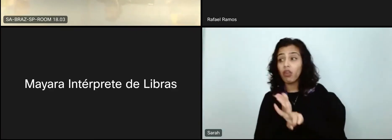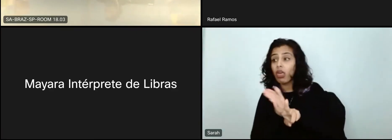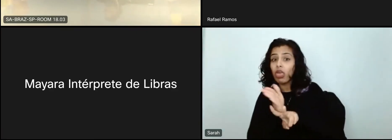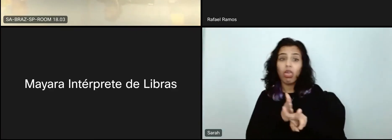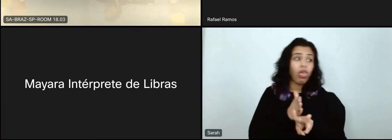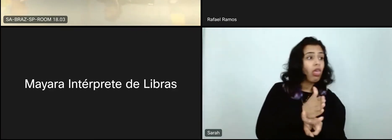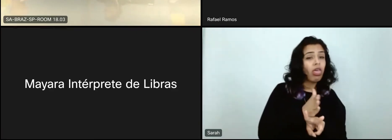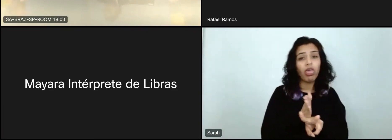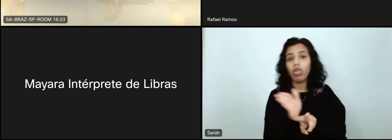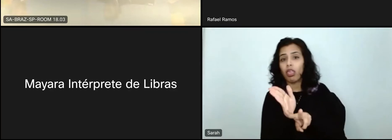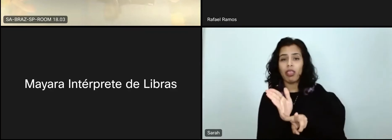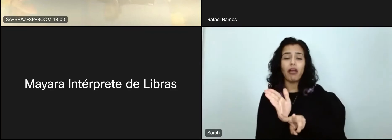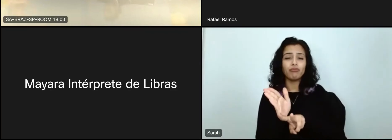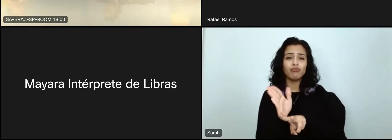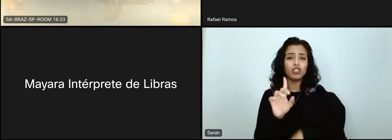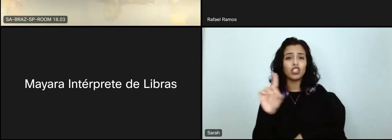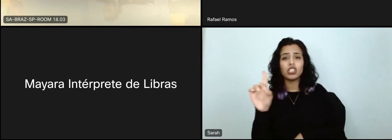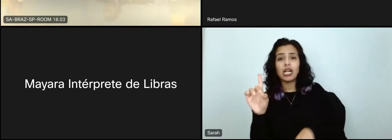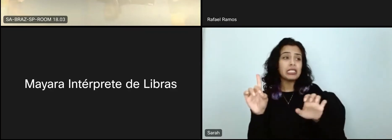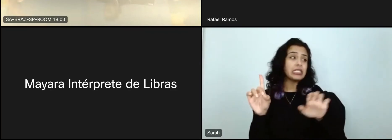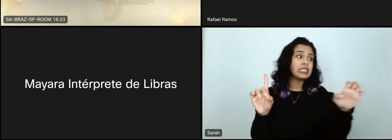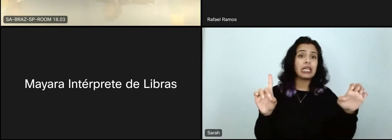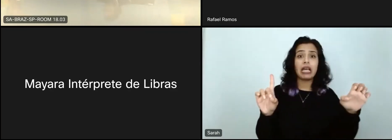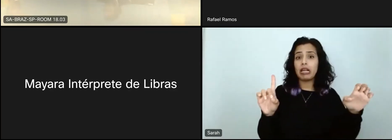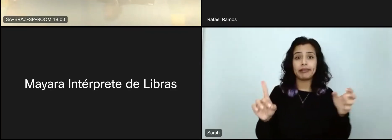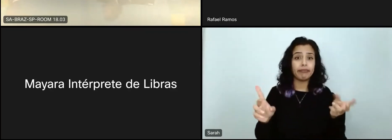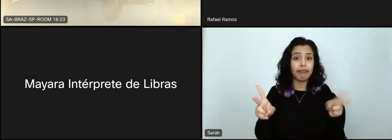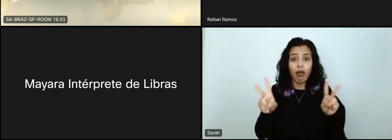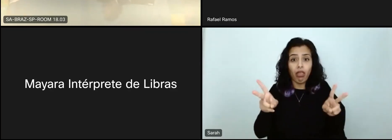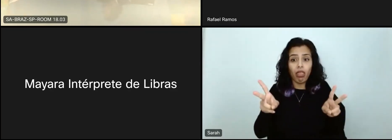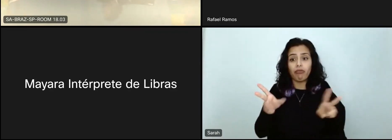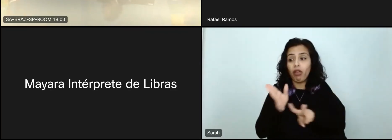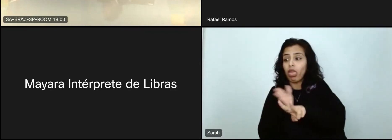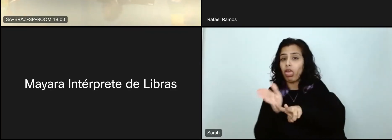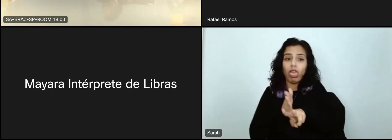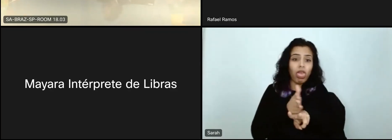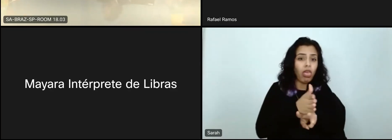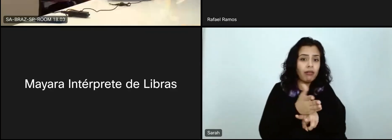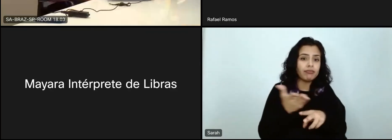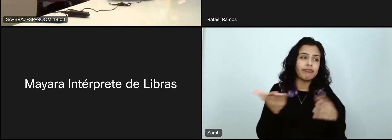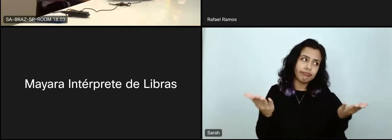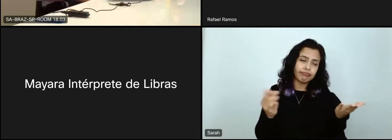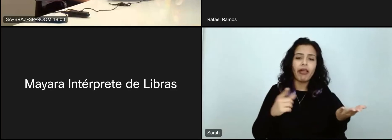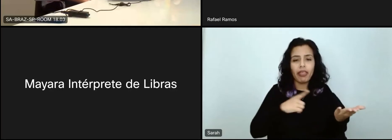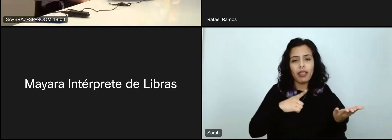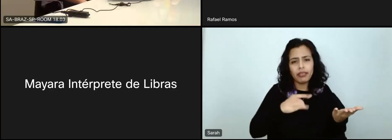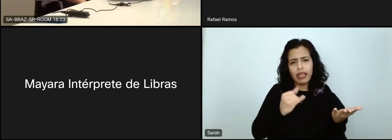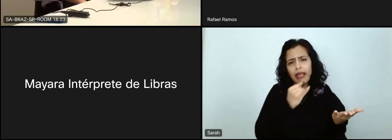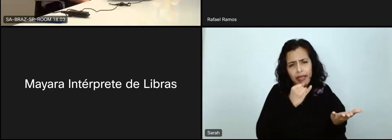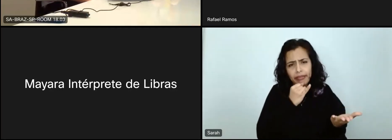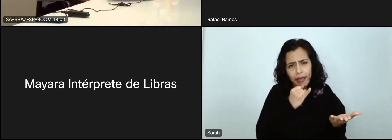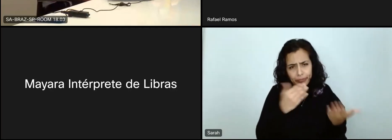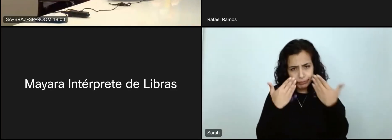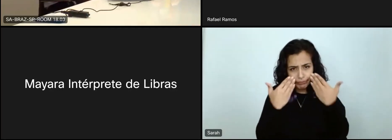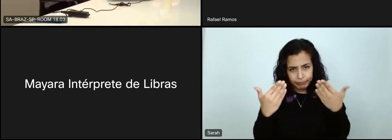vai para a direita ou para a esquerda. Ninguém pensa que pode ter algo diferente disso, né? Esse é um exemplo claro, sem entrar em detalhes. Falando